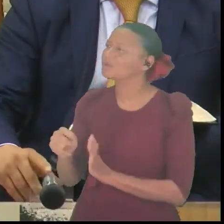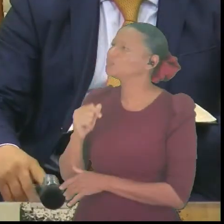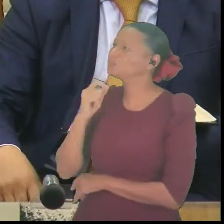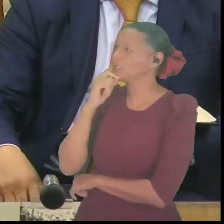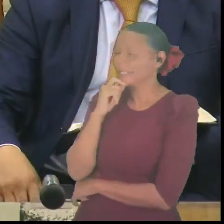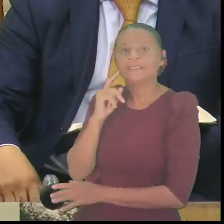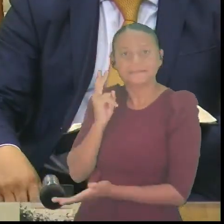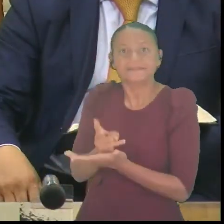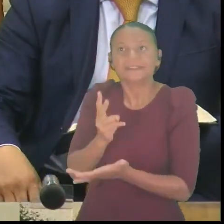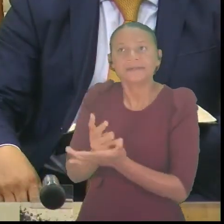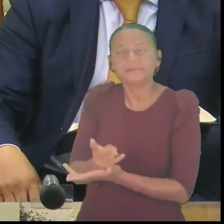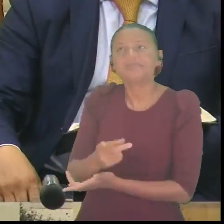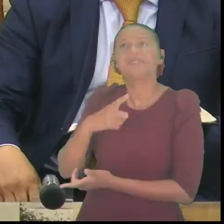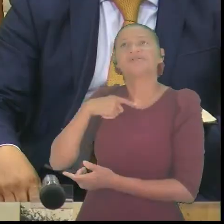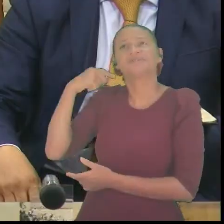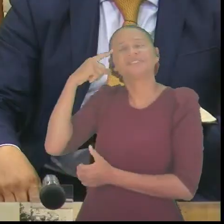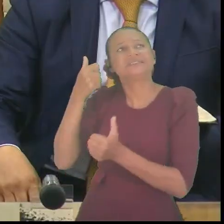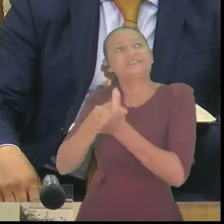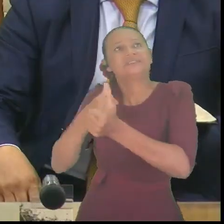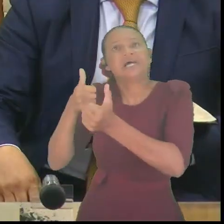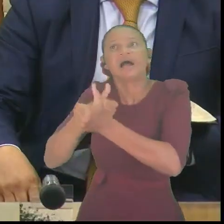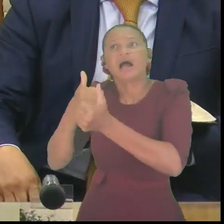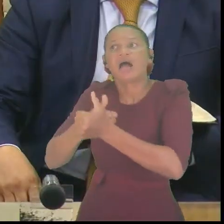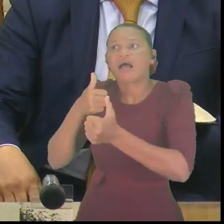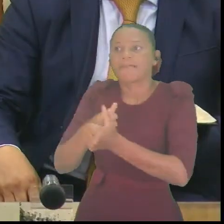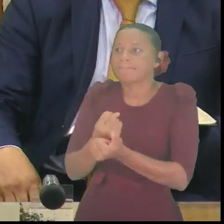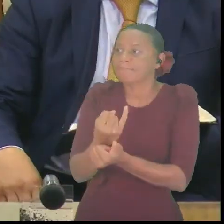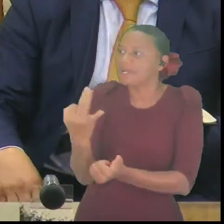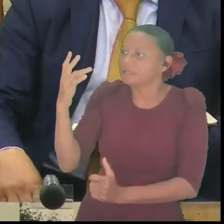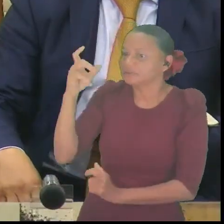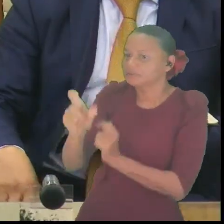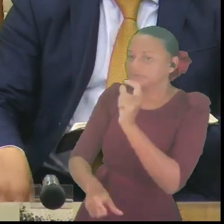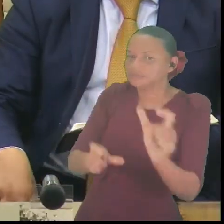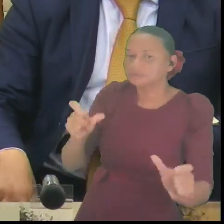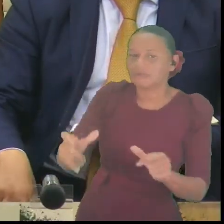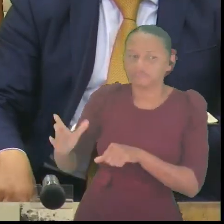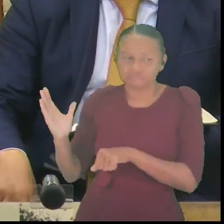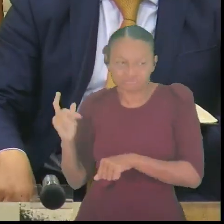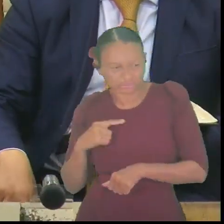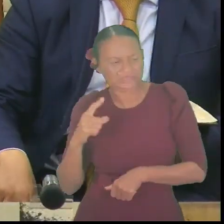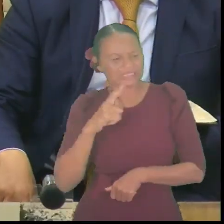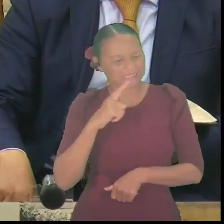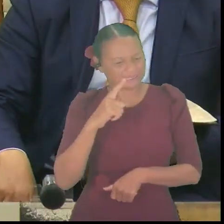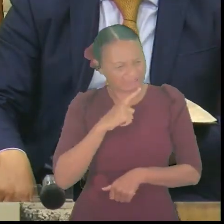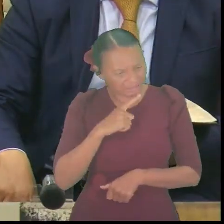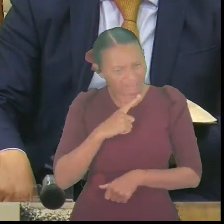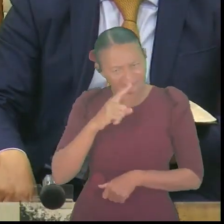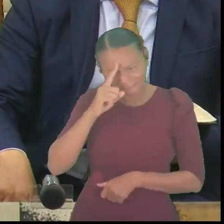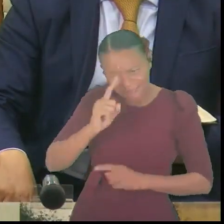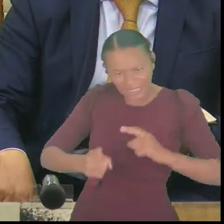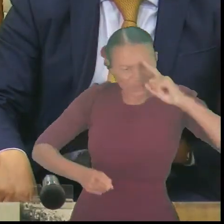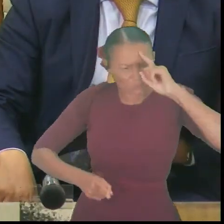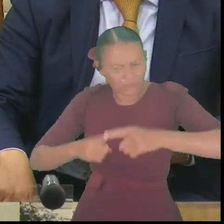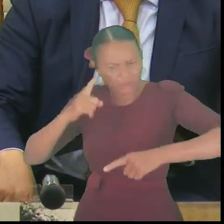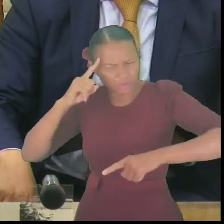é esta: de tantas pessoas que participaram para levar a cruz, de quem realmente é a culpa por sua morte?